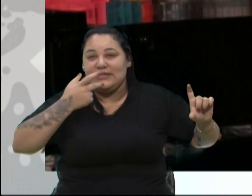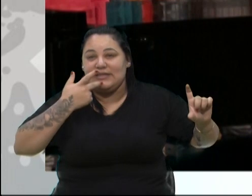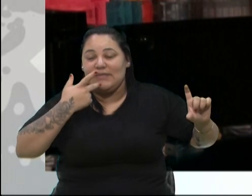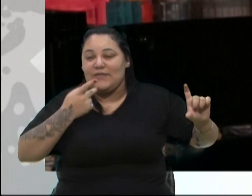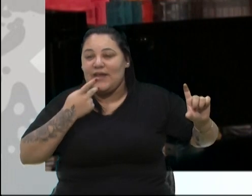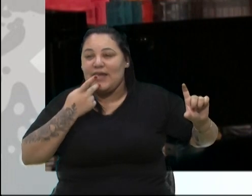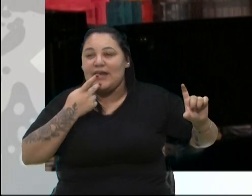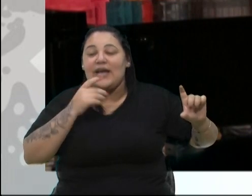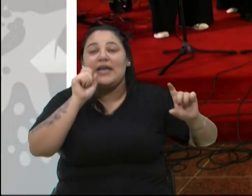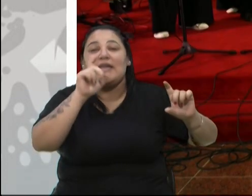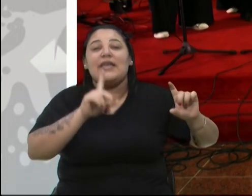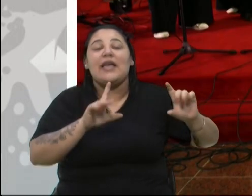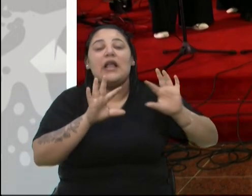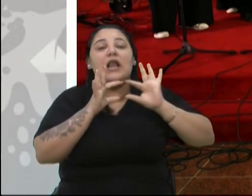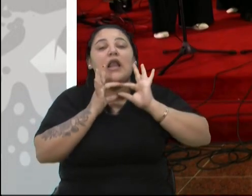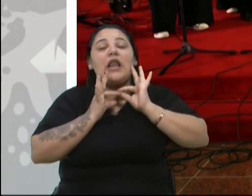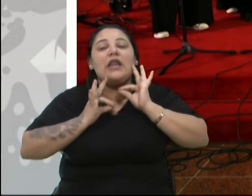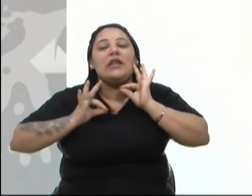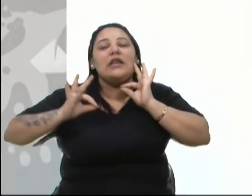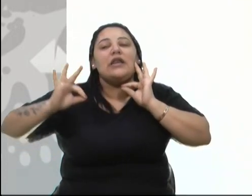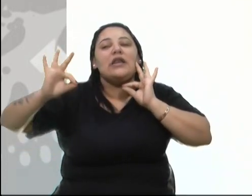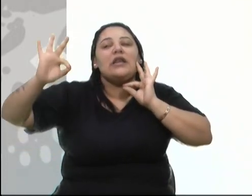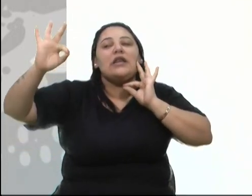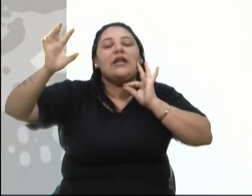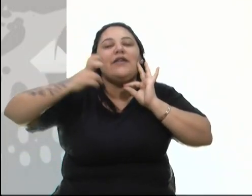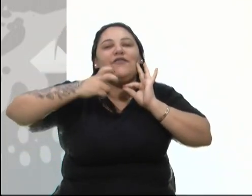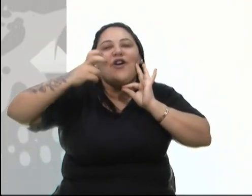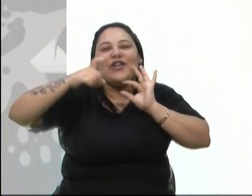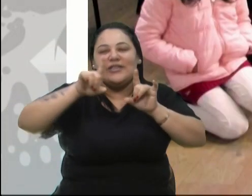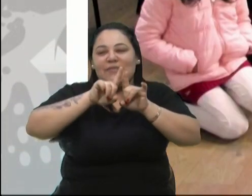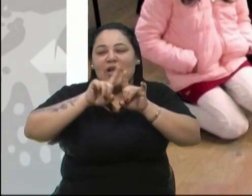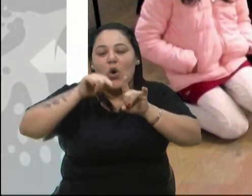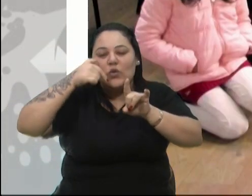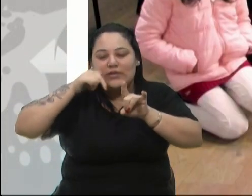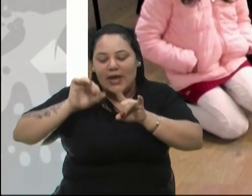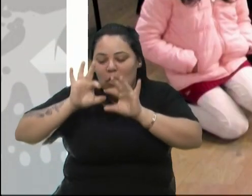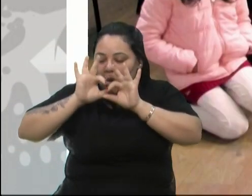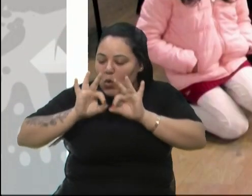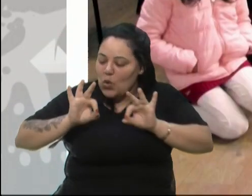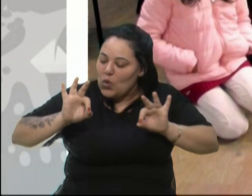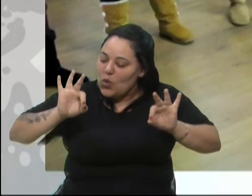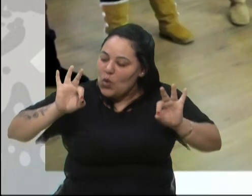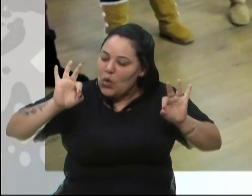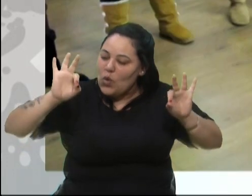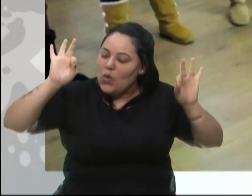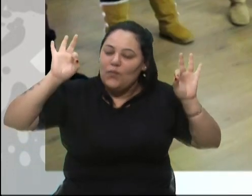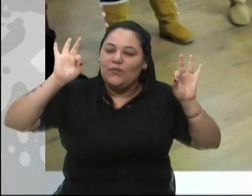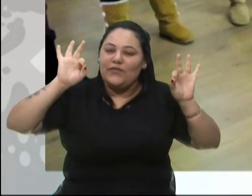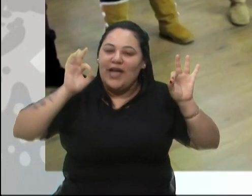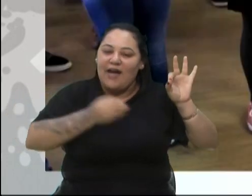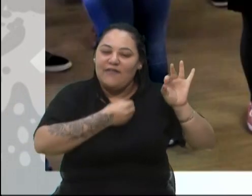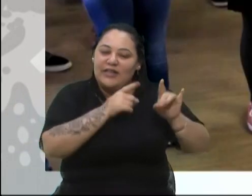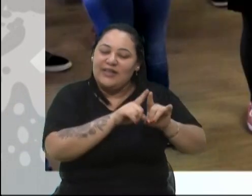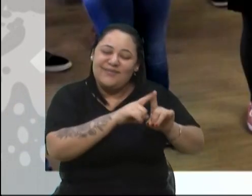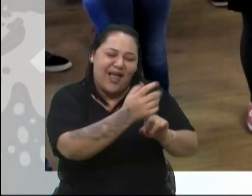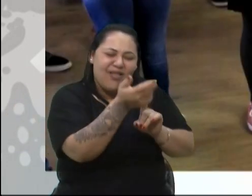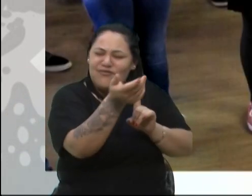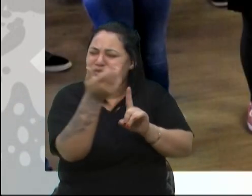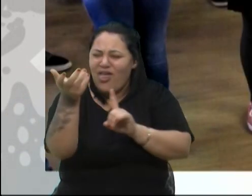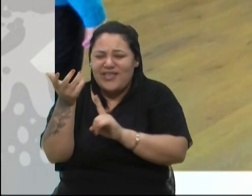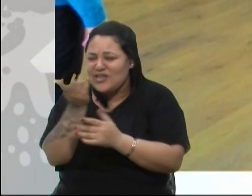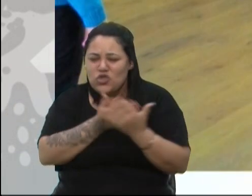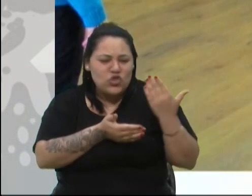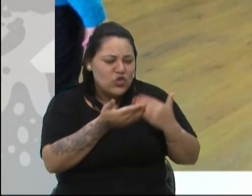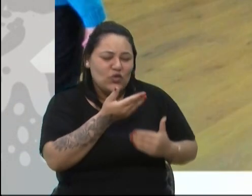voz, afina a vida. E, para mim, o coro vai além. Ele é uma experiência que influencia em todas as áreas da nossa vida. Então,